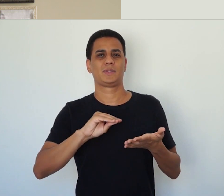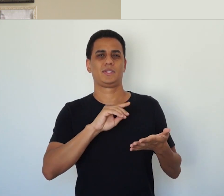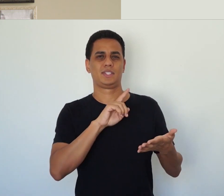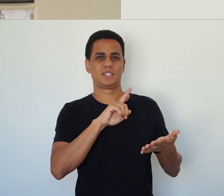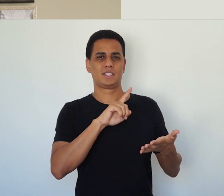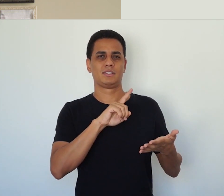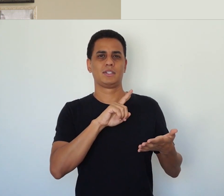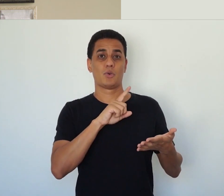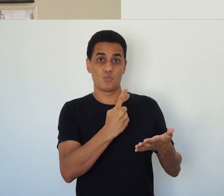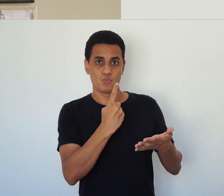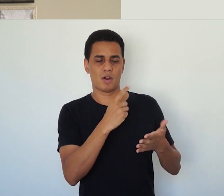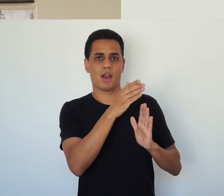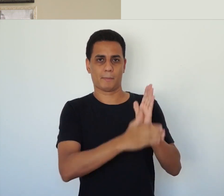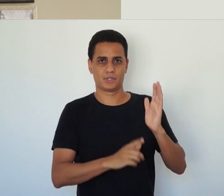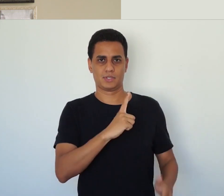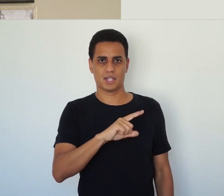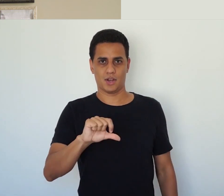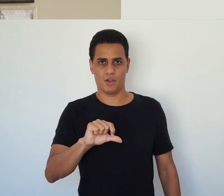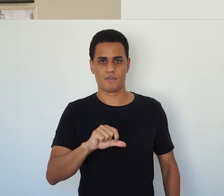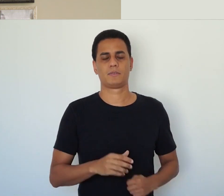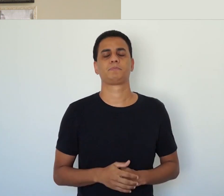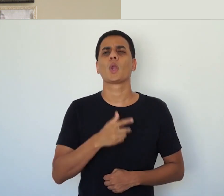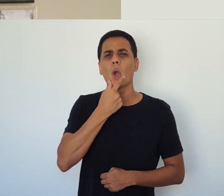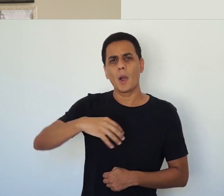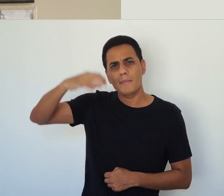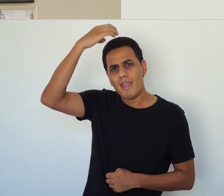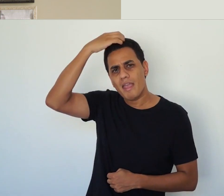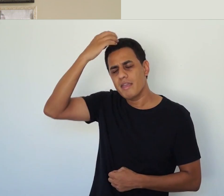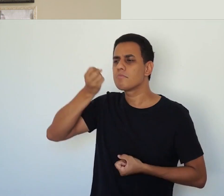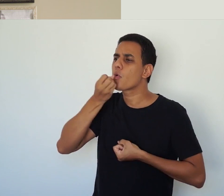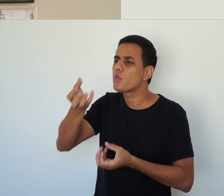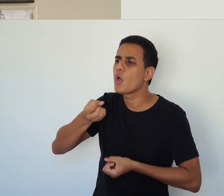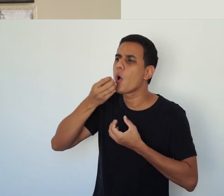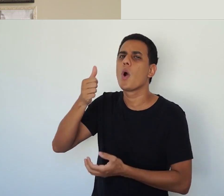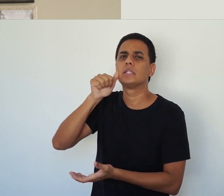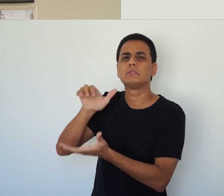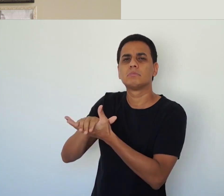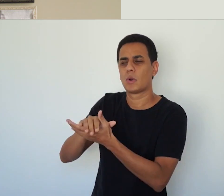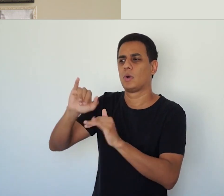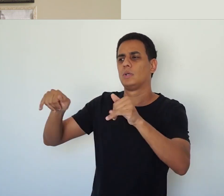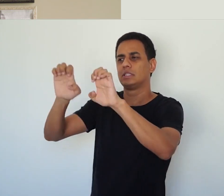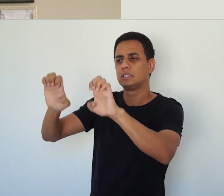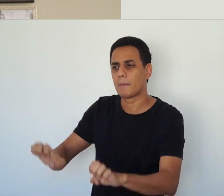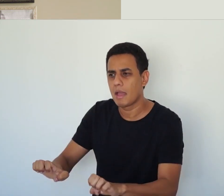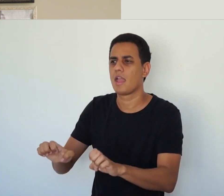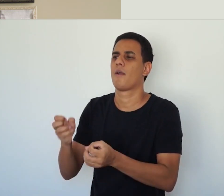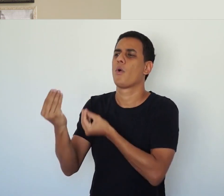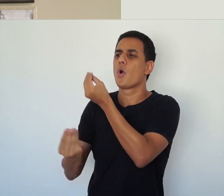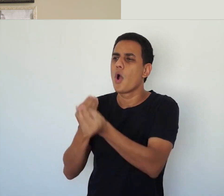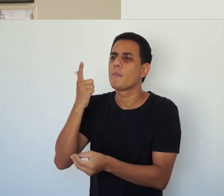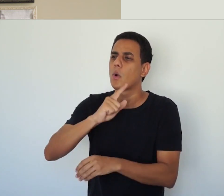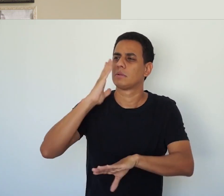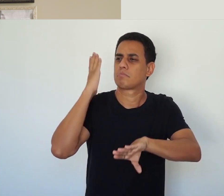diz assim, capítulo 19, versículo 1, diz: Ora, Acabe contou a Jezabel tudo o que Elias tinha feito e